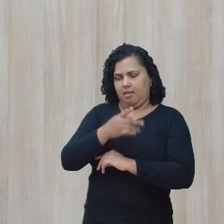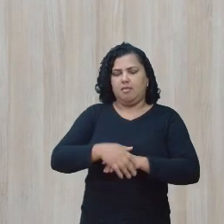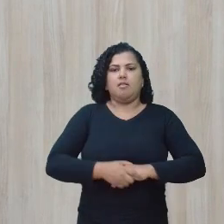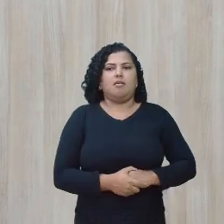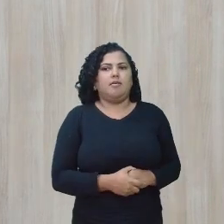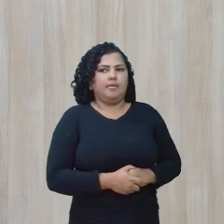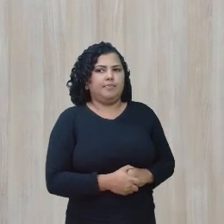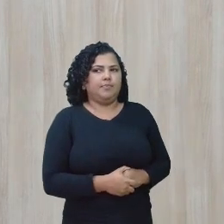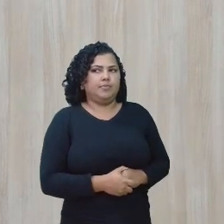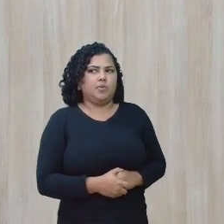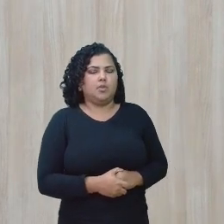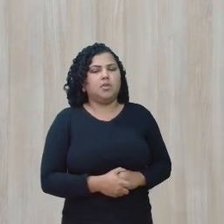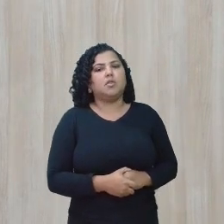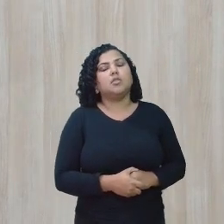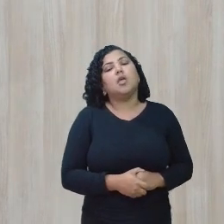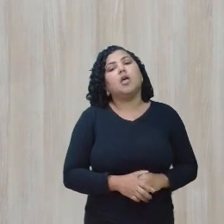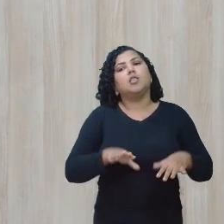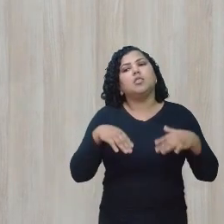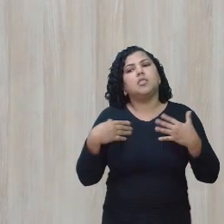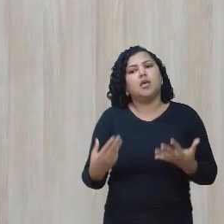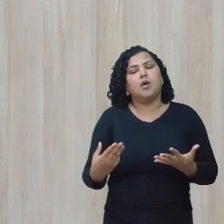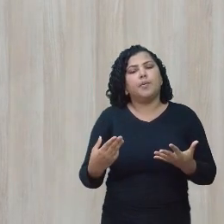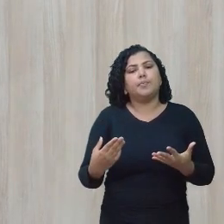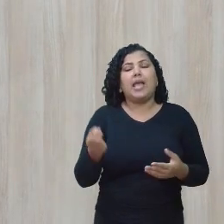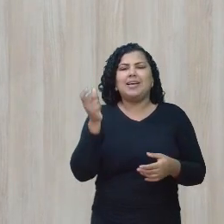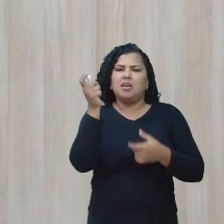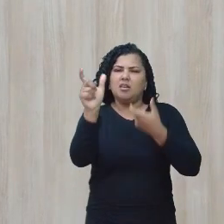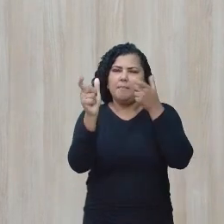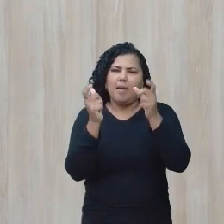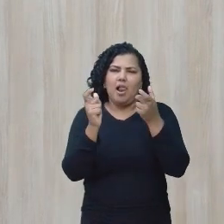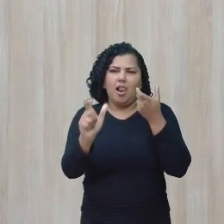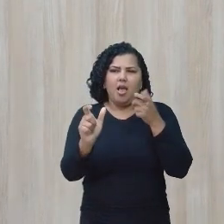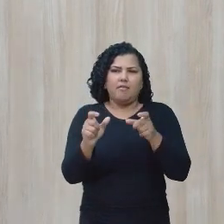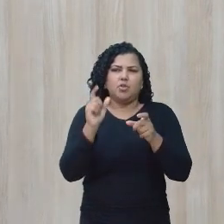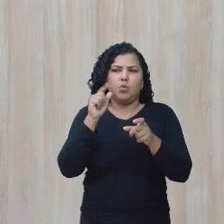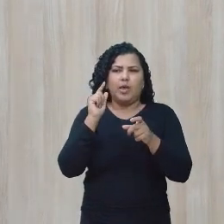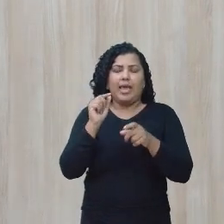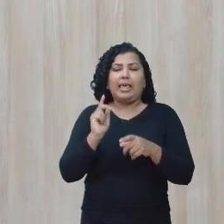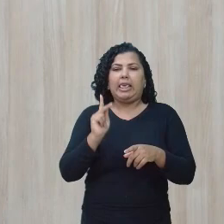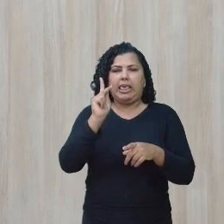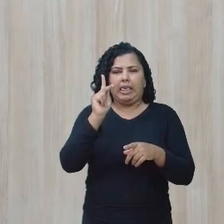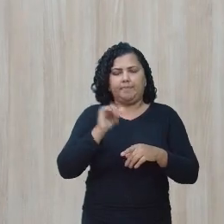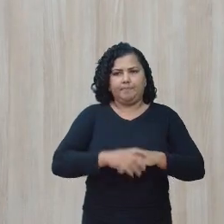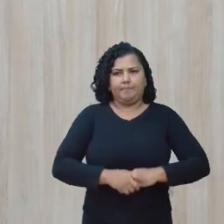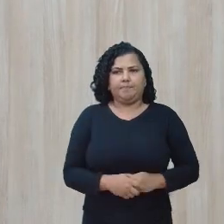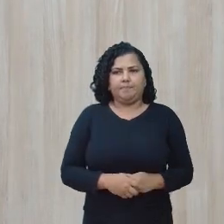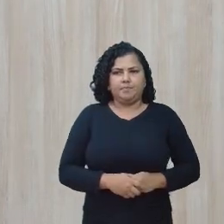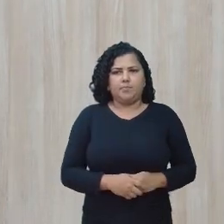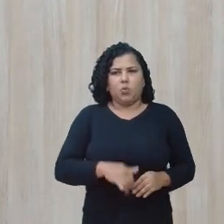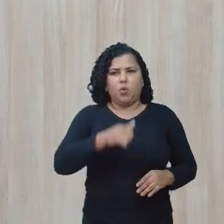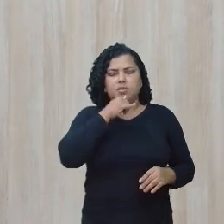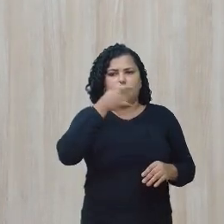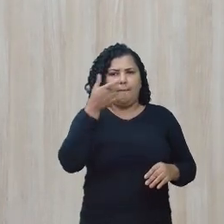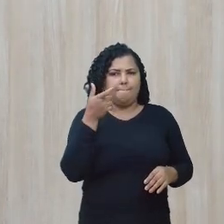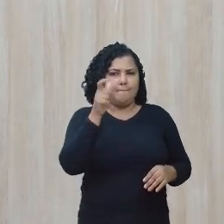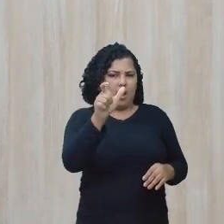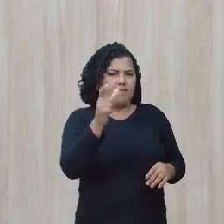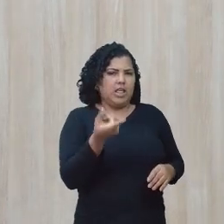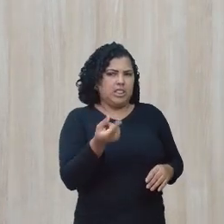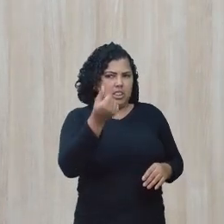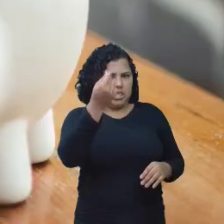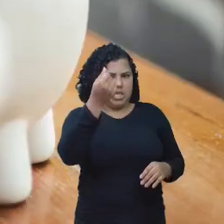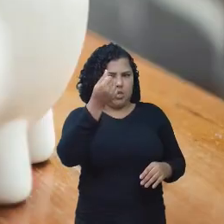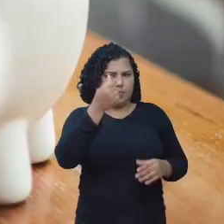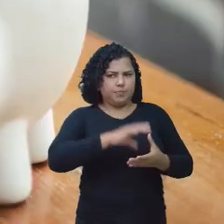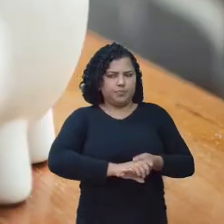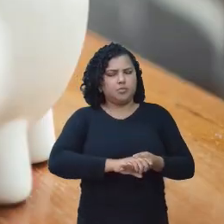Que é burro, monkey. Ou seja, essas palavras não é key, não, é key mesmo, tá? Atenção para a palavra dinheiro, vamos lá.